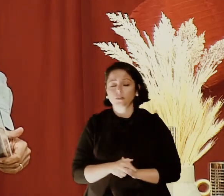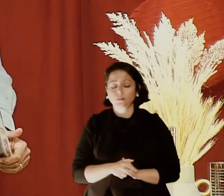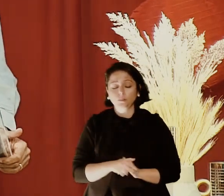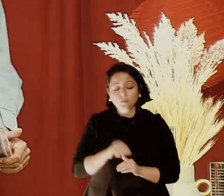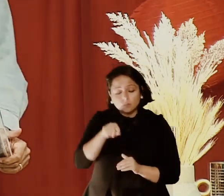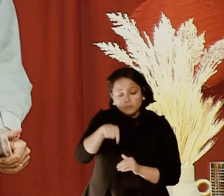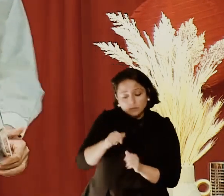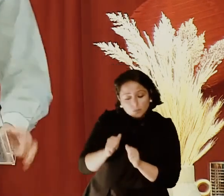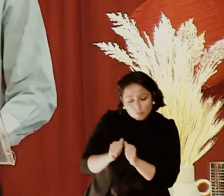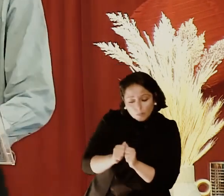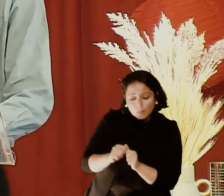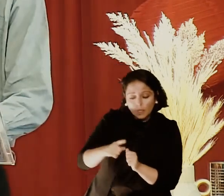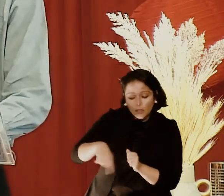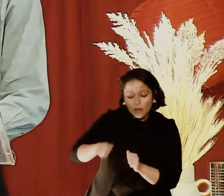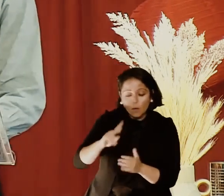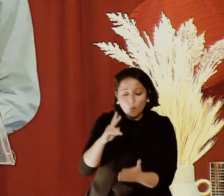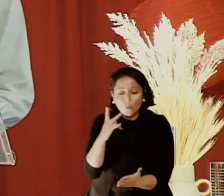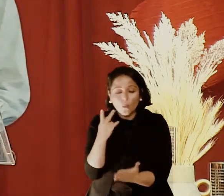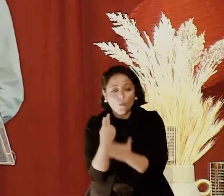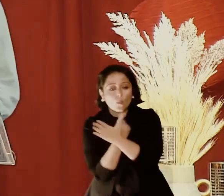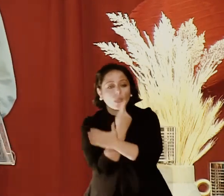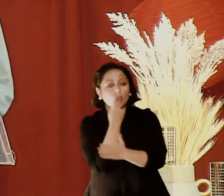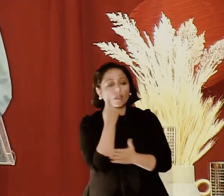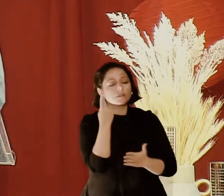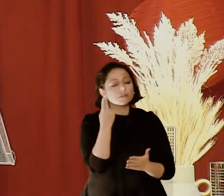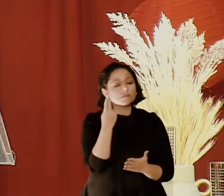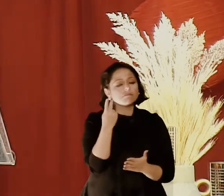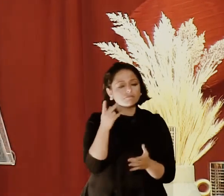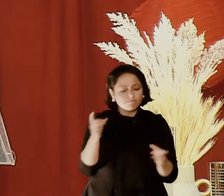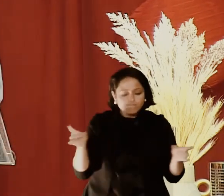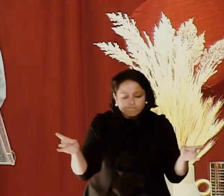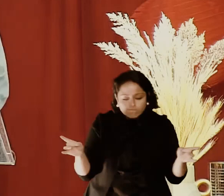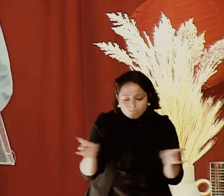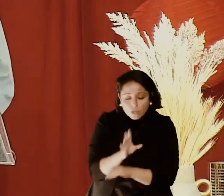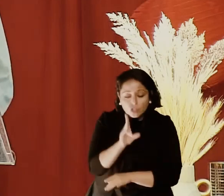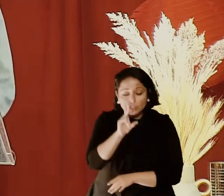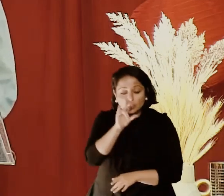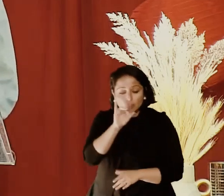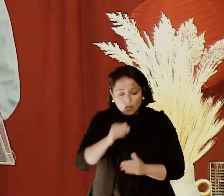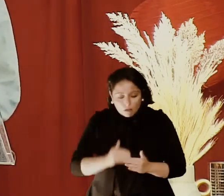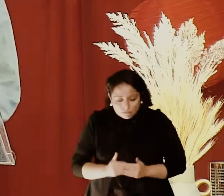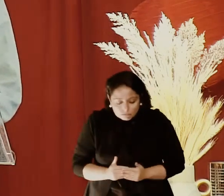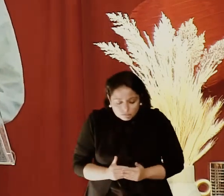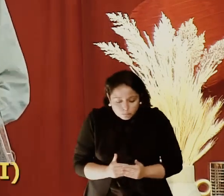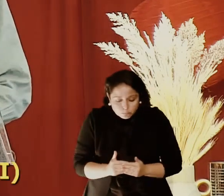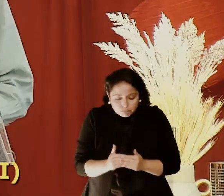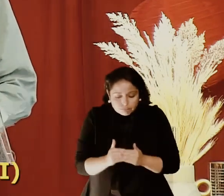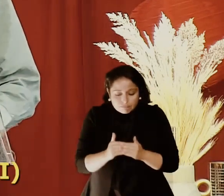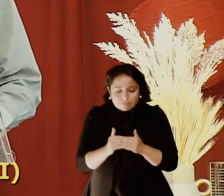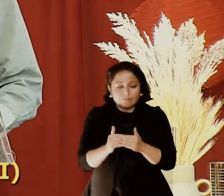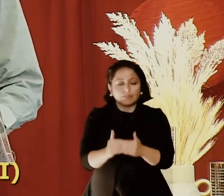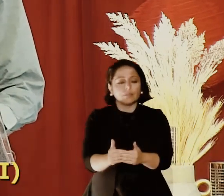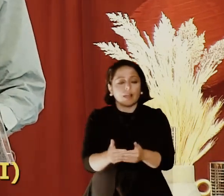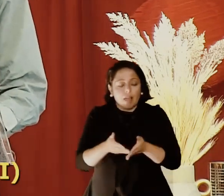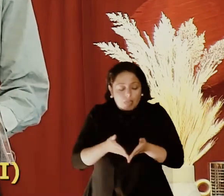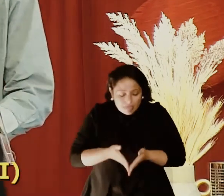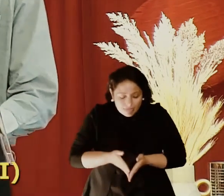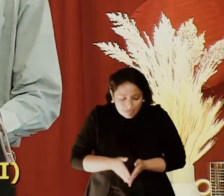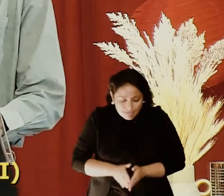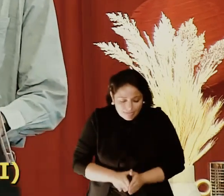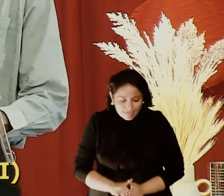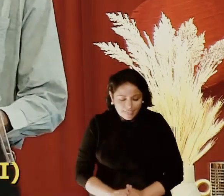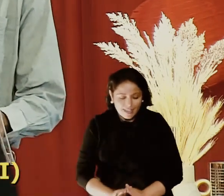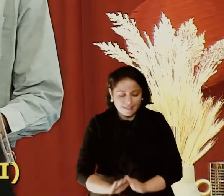ali, aconteceu completarem-se os dias, e ela deu à luz o seu filho